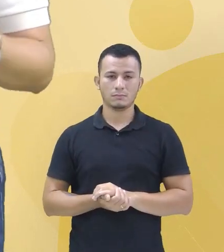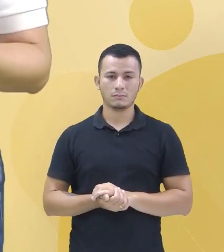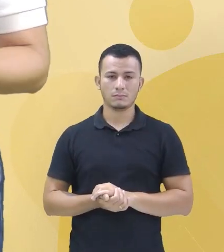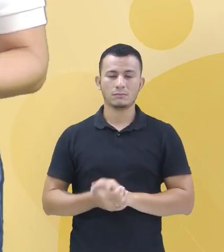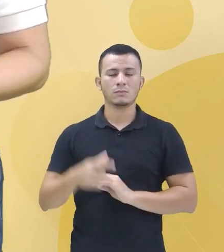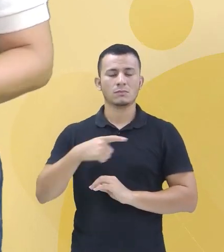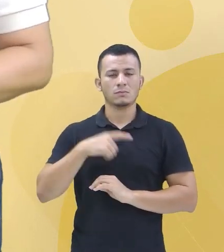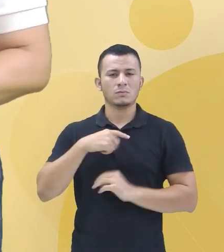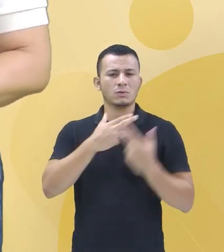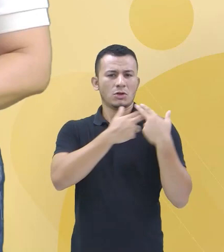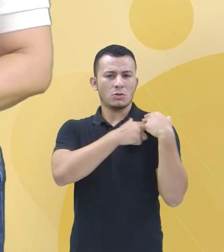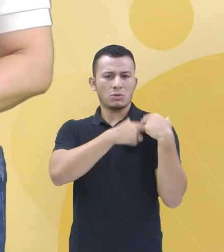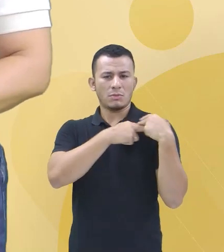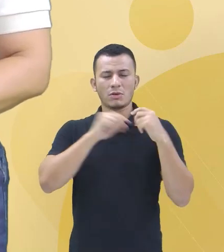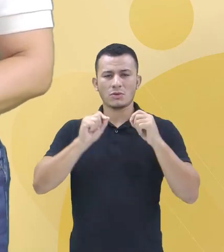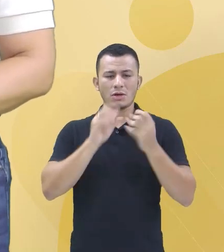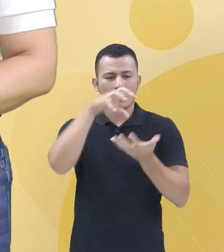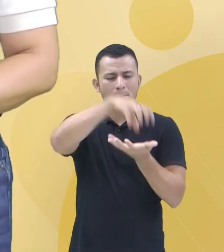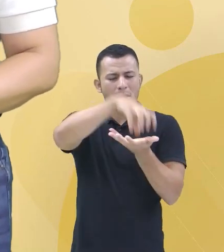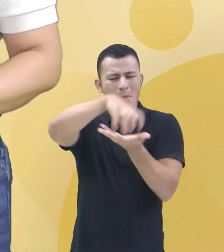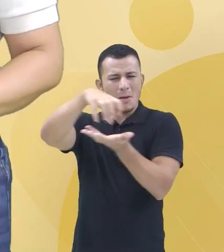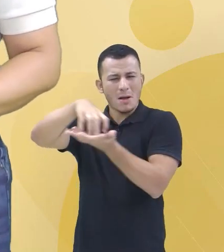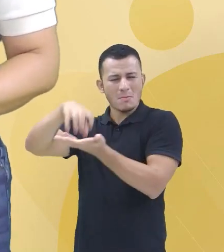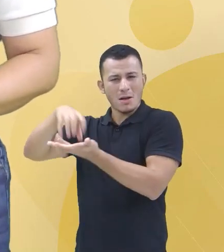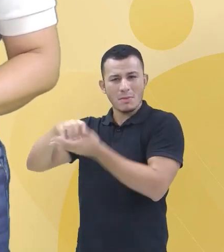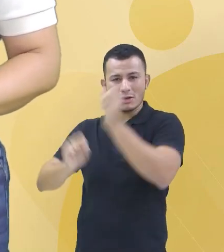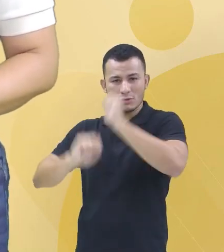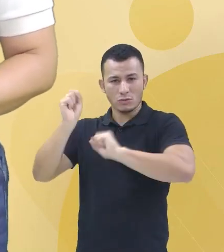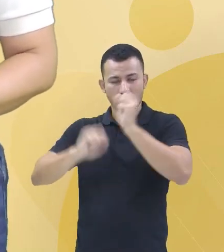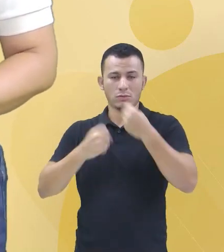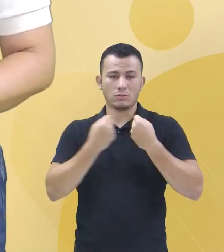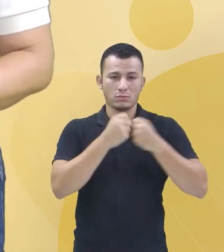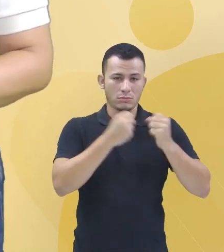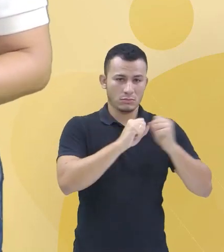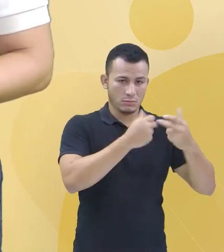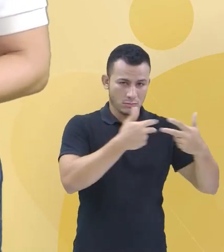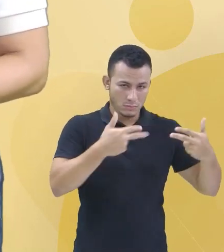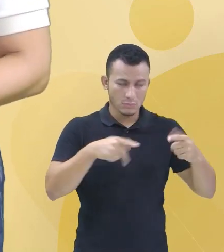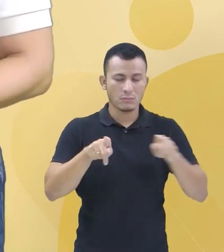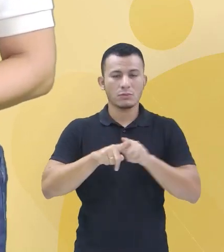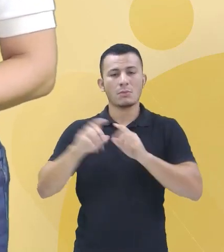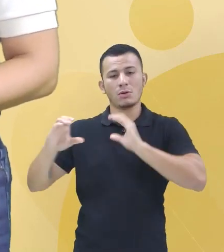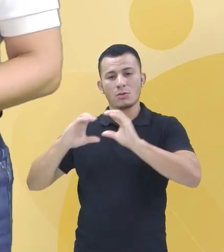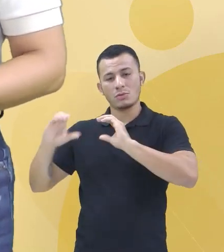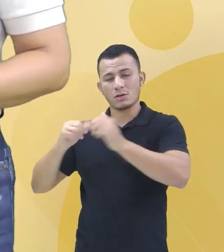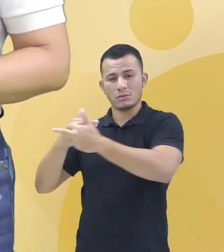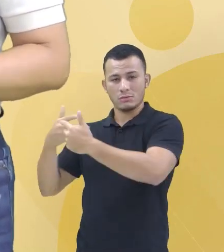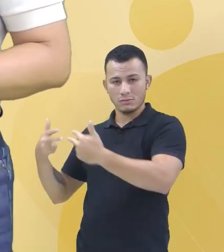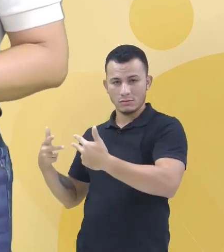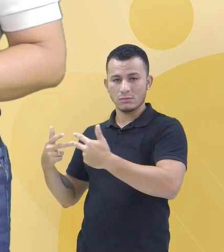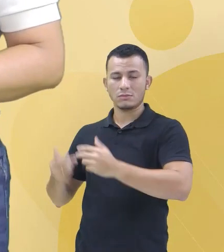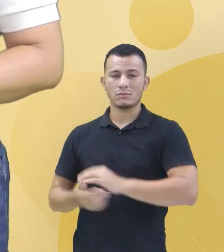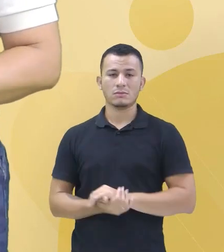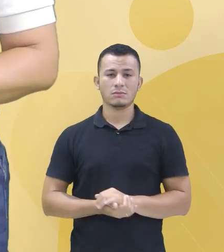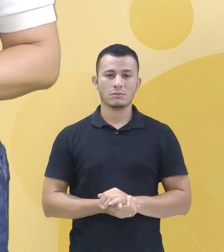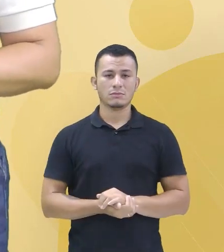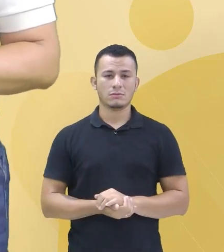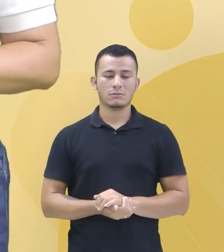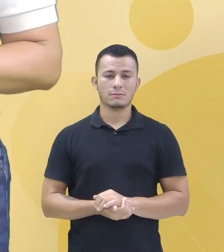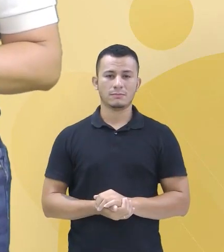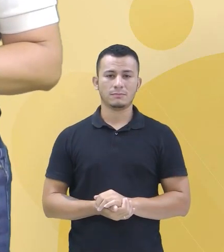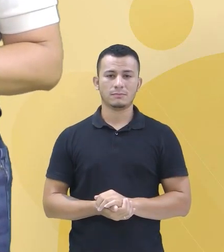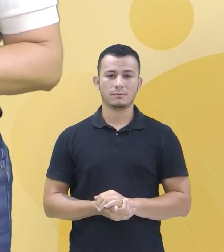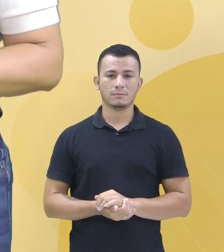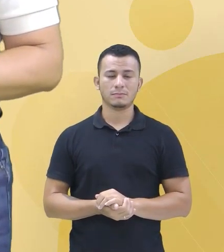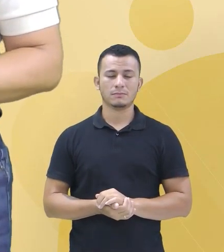abrigando importantes indústrias das áreas do transportes e da comunicação. Nós temos